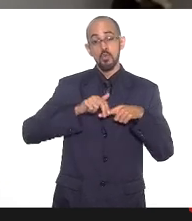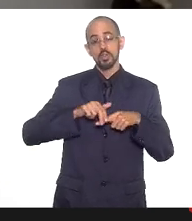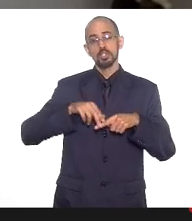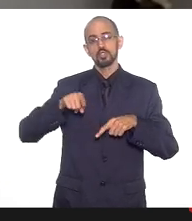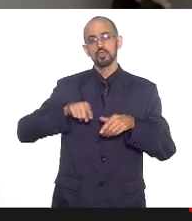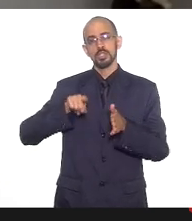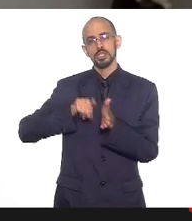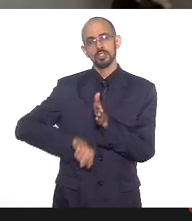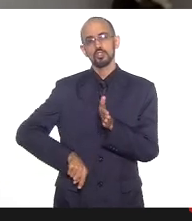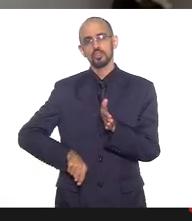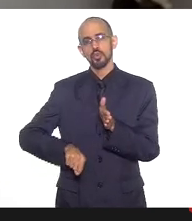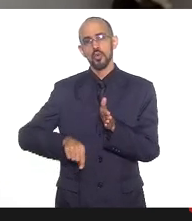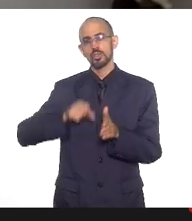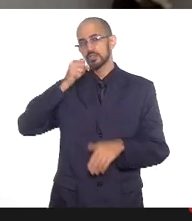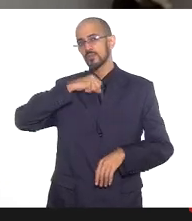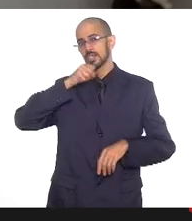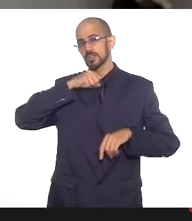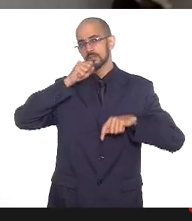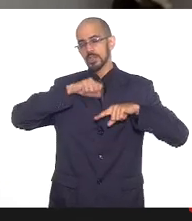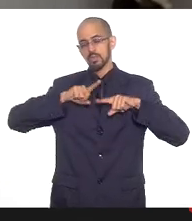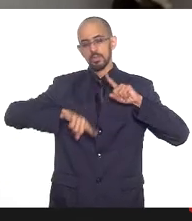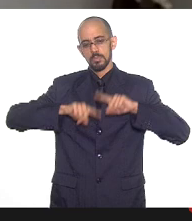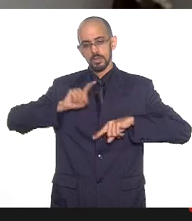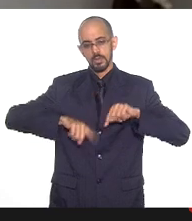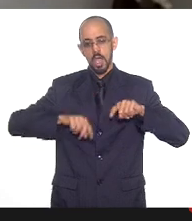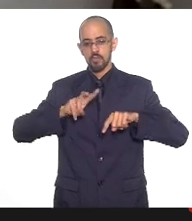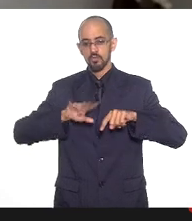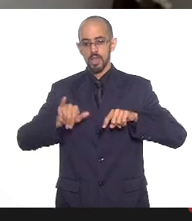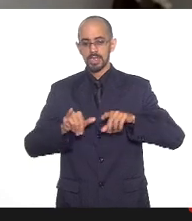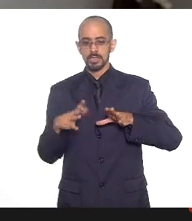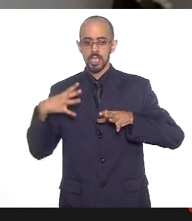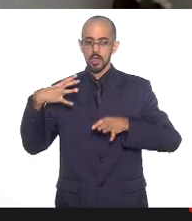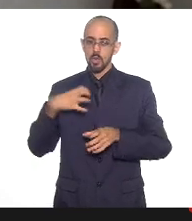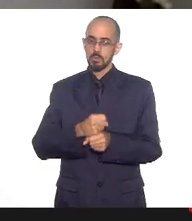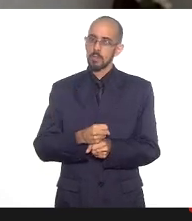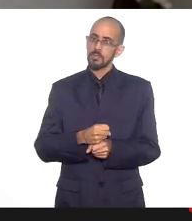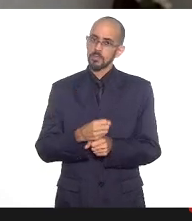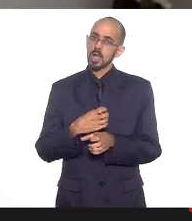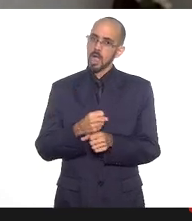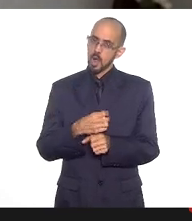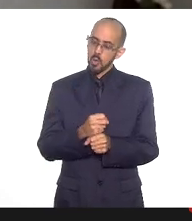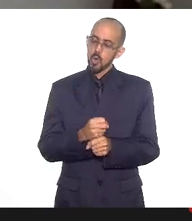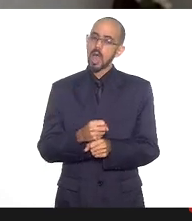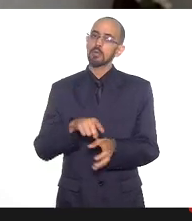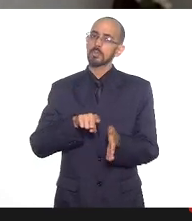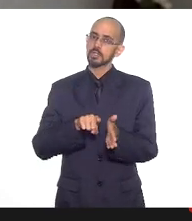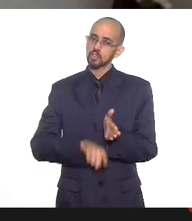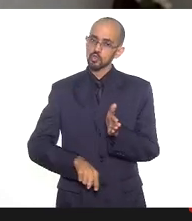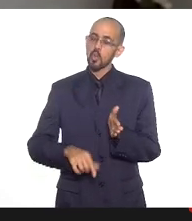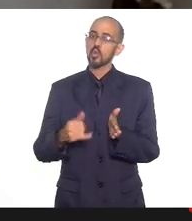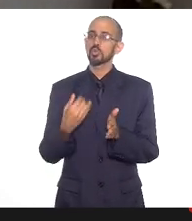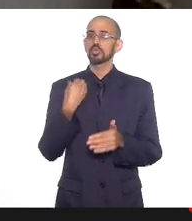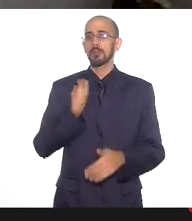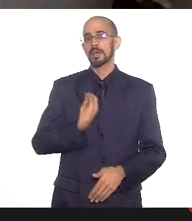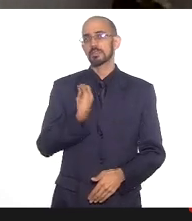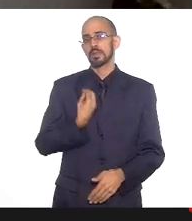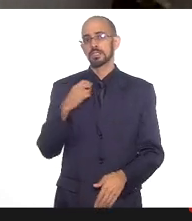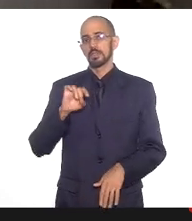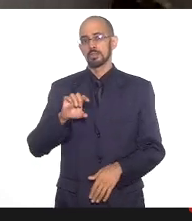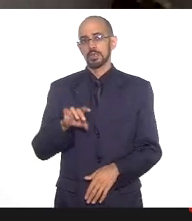vai ser levada em consideração, de acordo com a RAMP 12, né, para o cálculo, para fins de abatimento do cálculo da participação